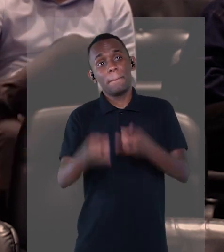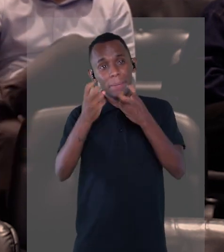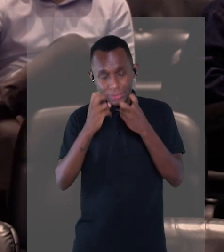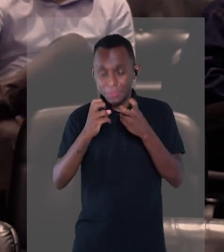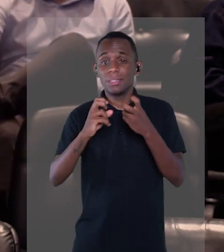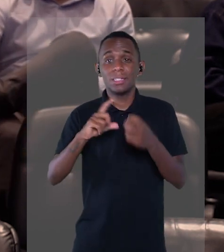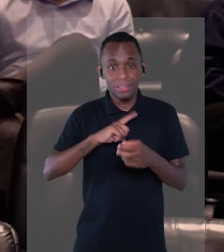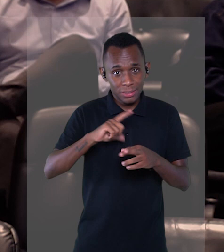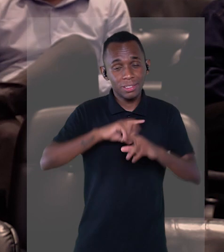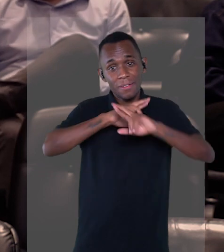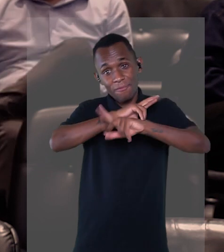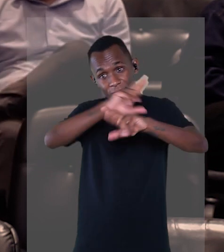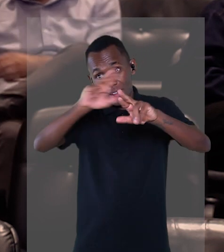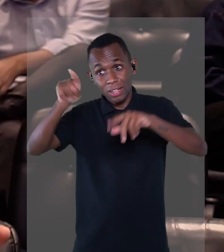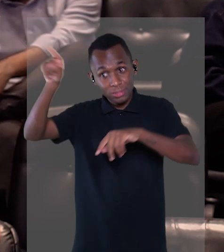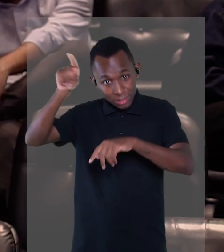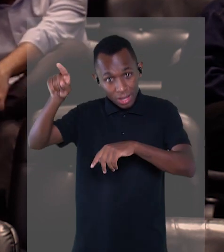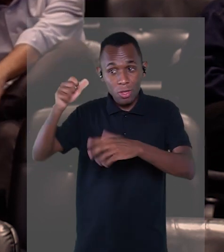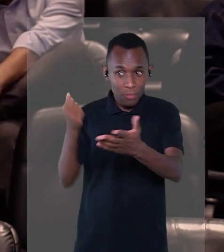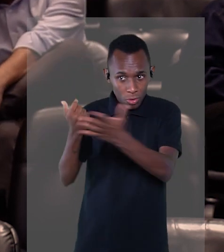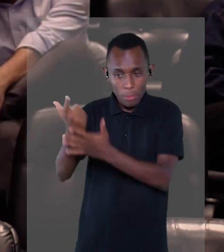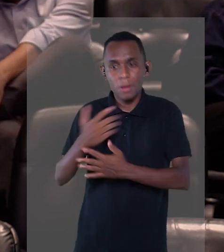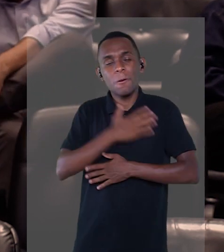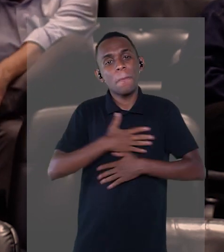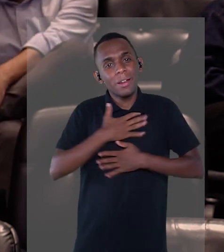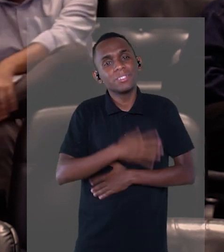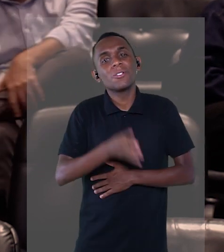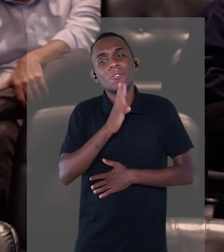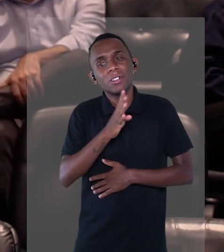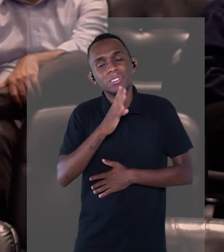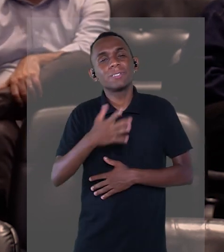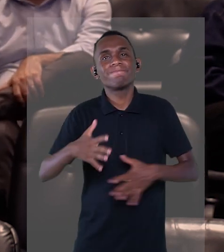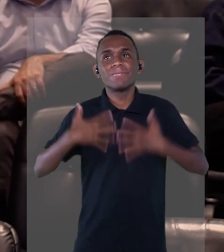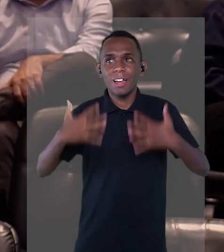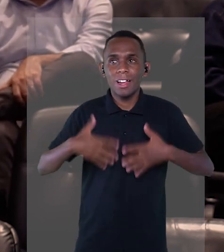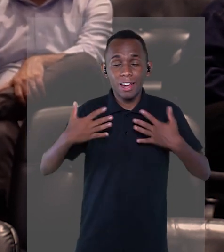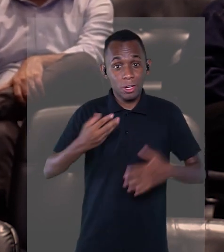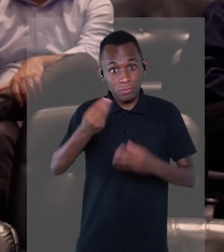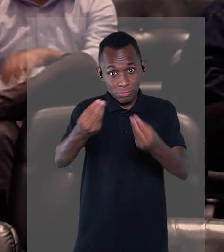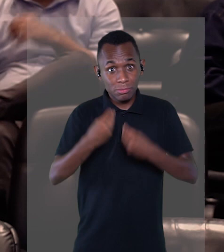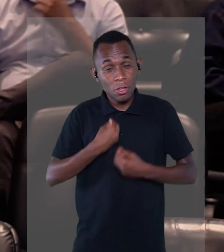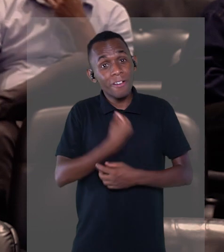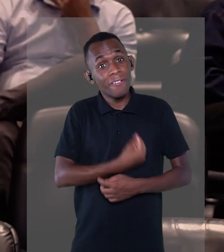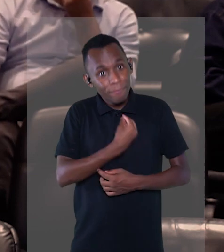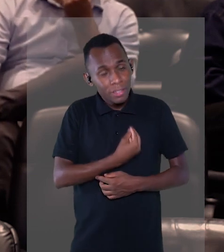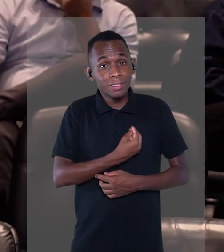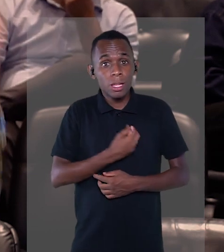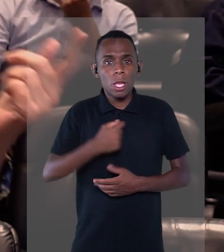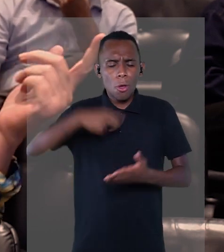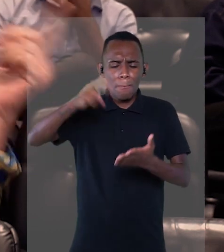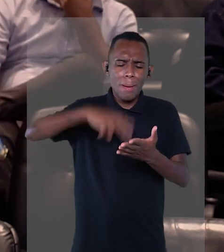lá fora que eu vou comprar. Muito prazer te conhecer, muita alegria que você trouxe para a minha vida. Eu já reli o livro